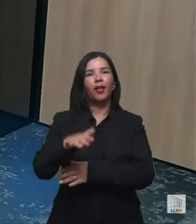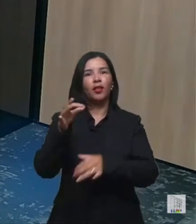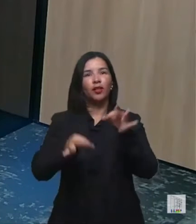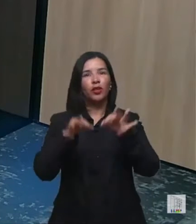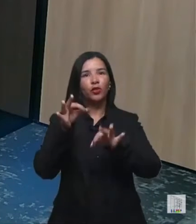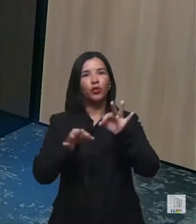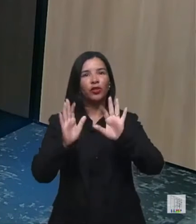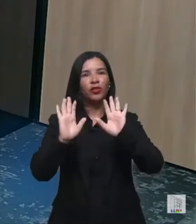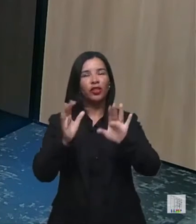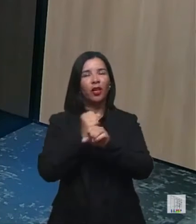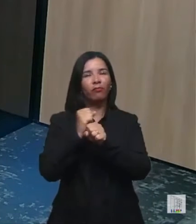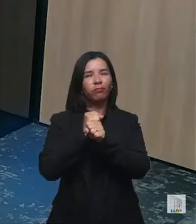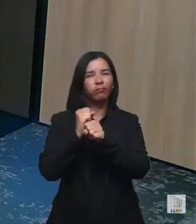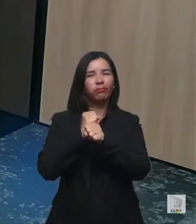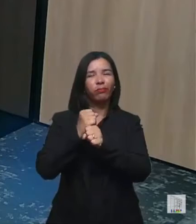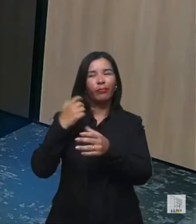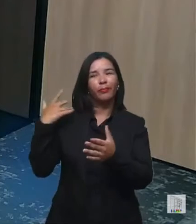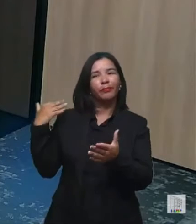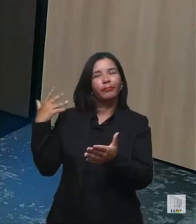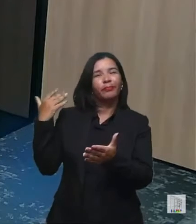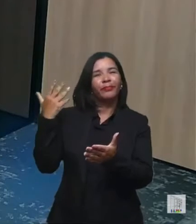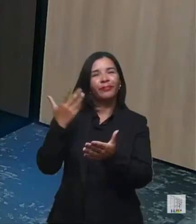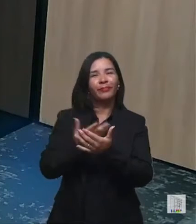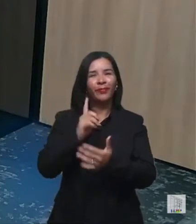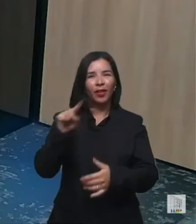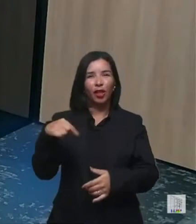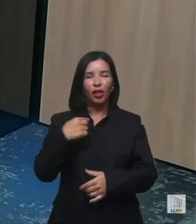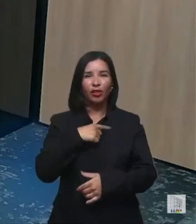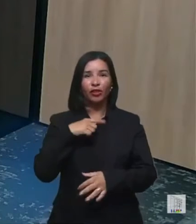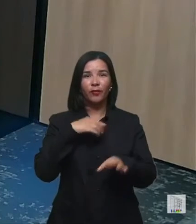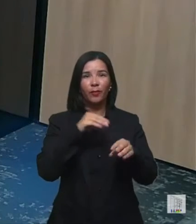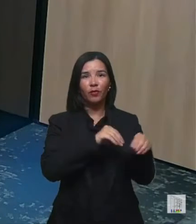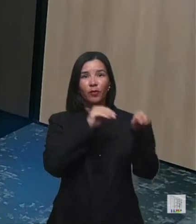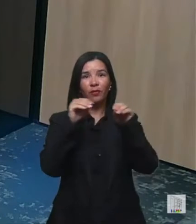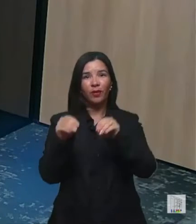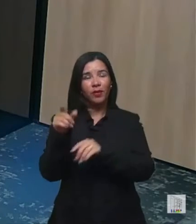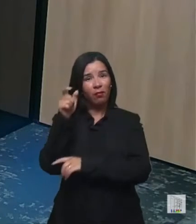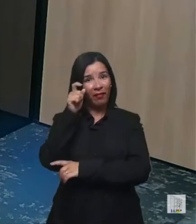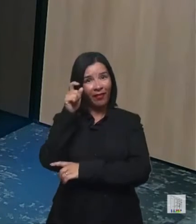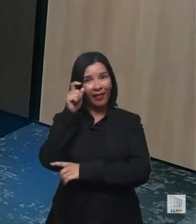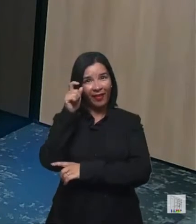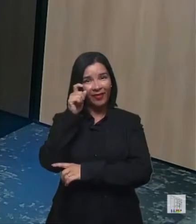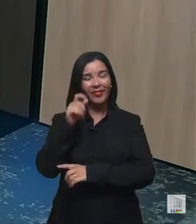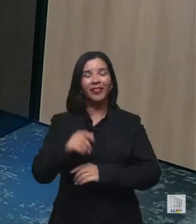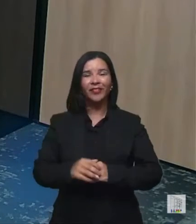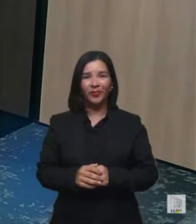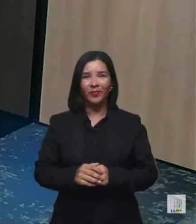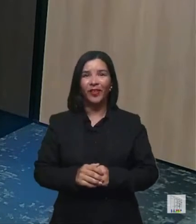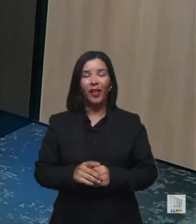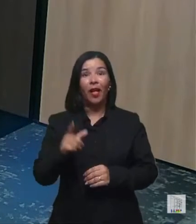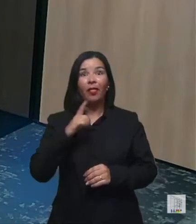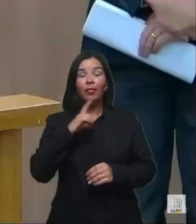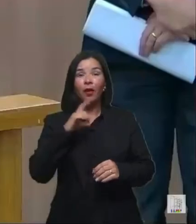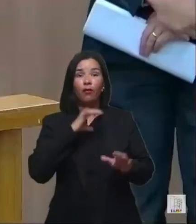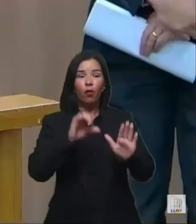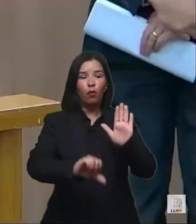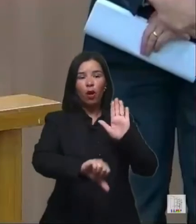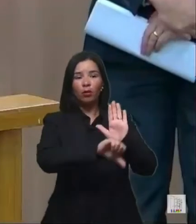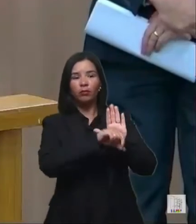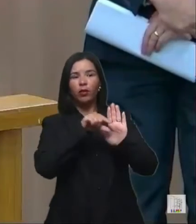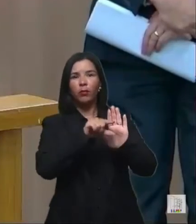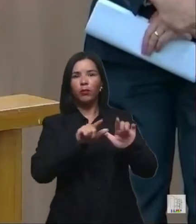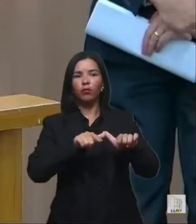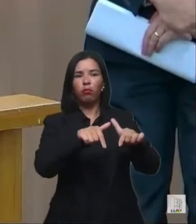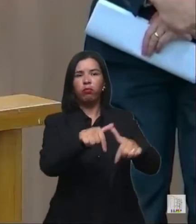e muitos anos, que nós tivemos uma transição interessante de uma criminalidade que atuava